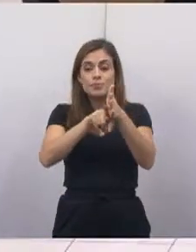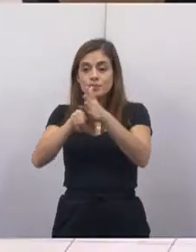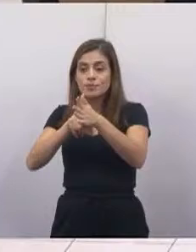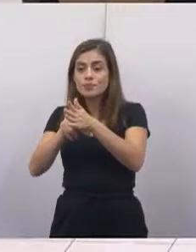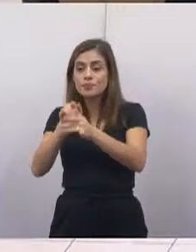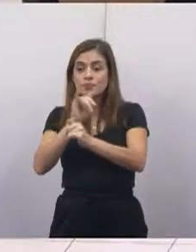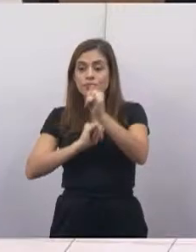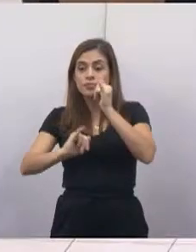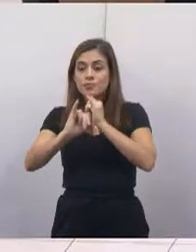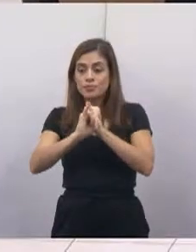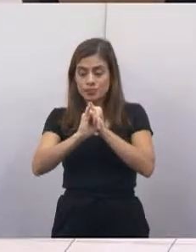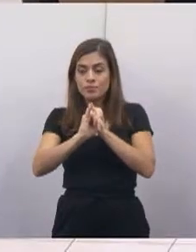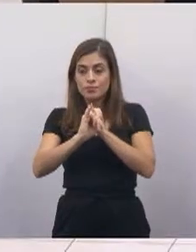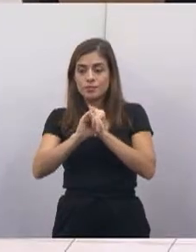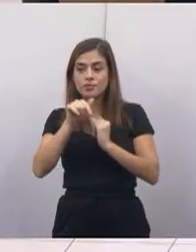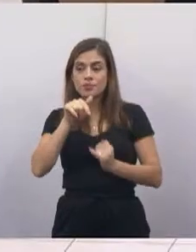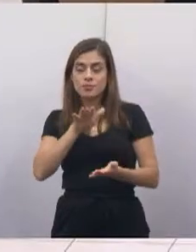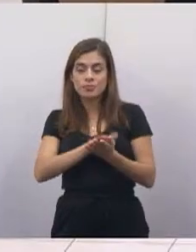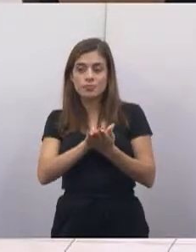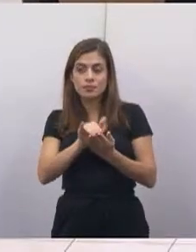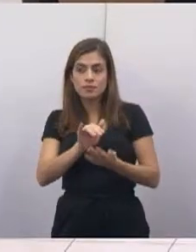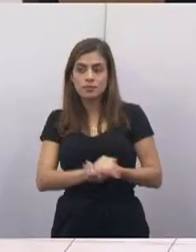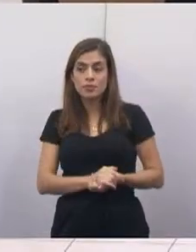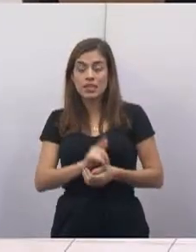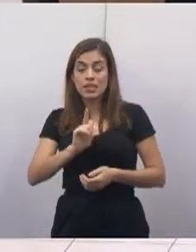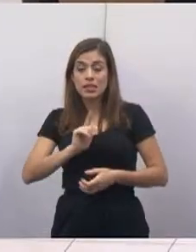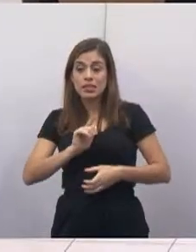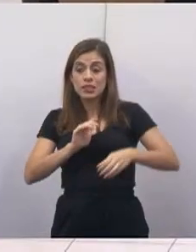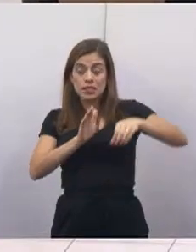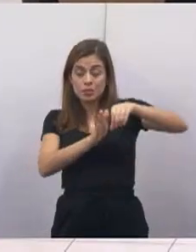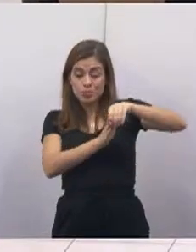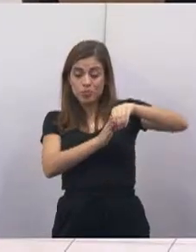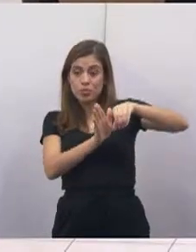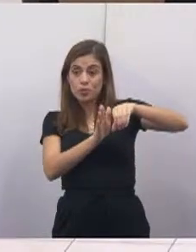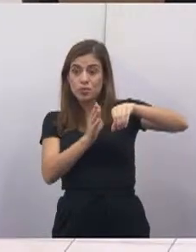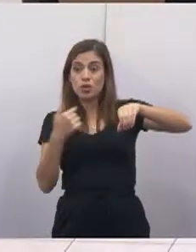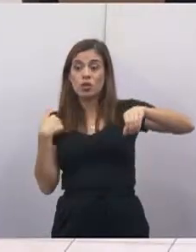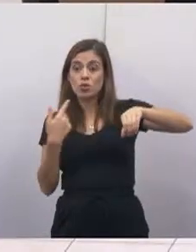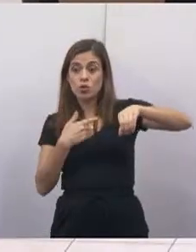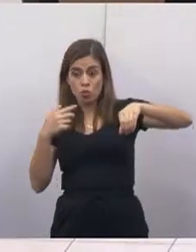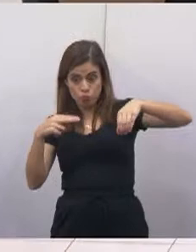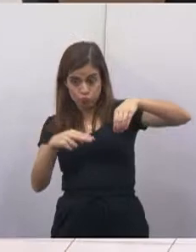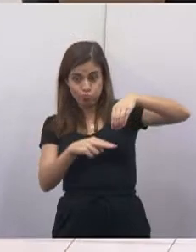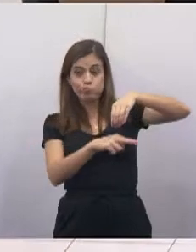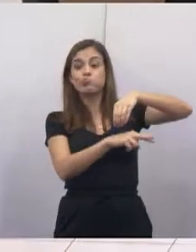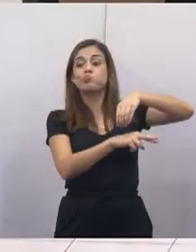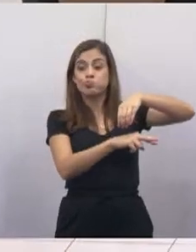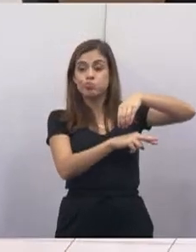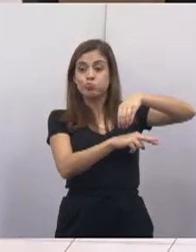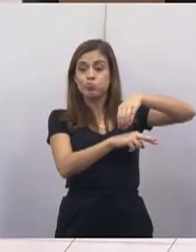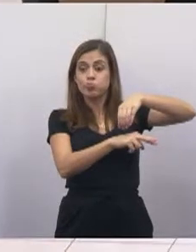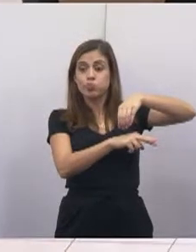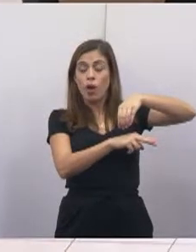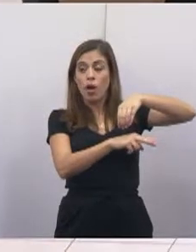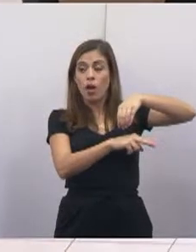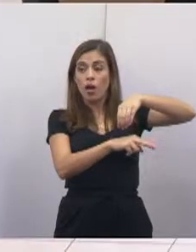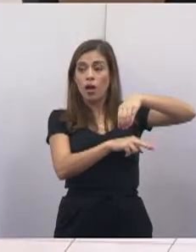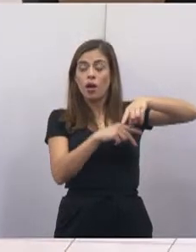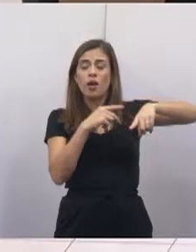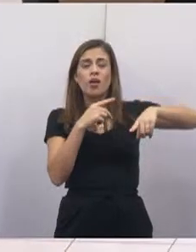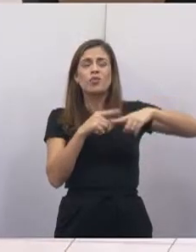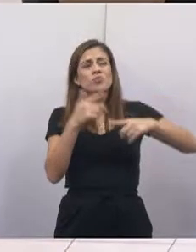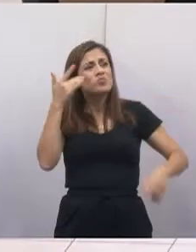vendo alguns casos aqui em Jacareí, gente, tem boca de lobo que a gente consegue entrar dentro e sair dele, né? Eu não